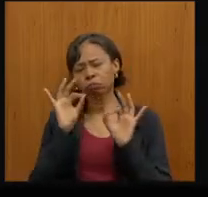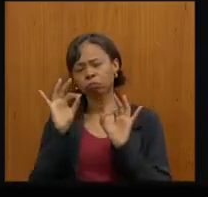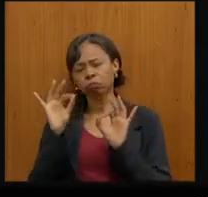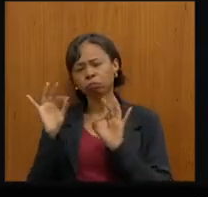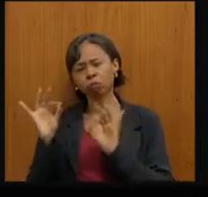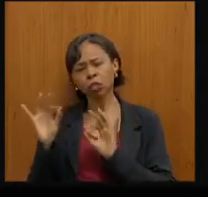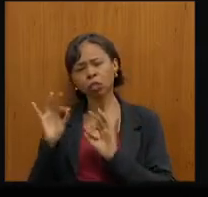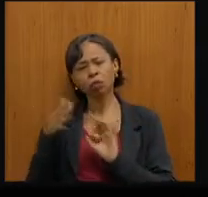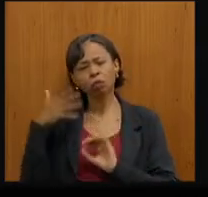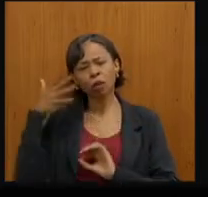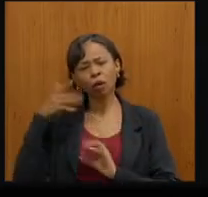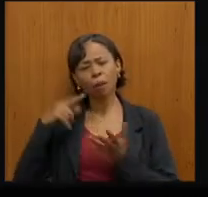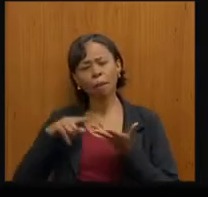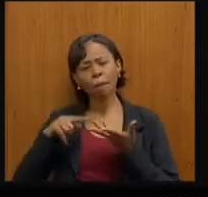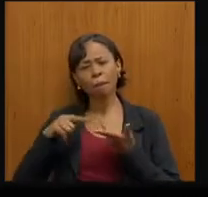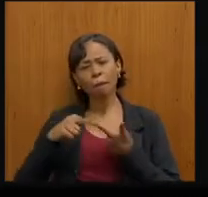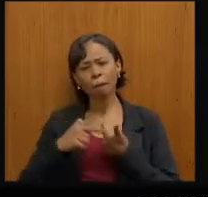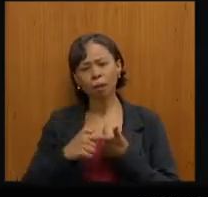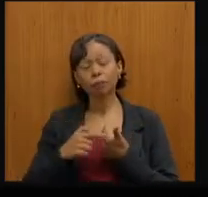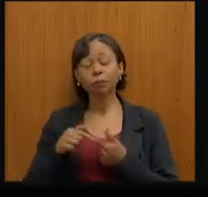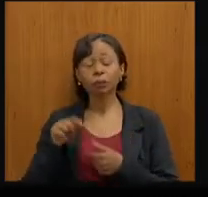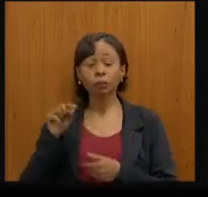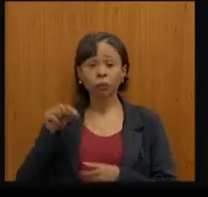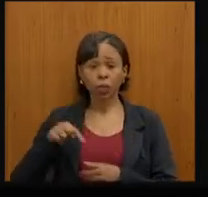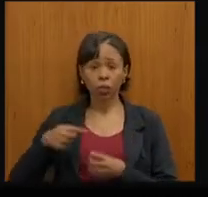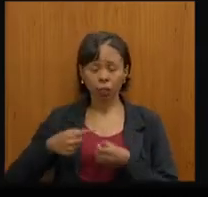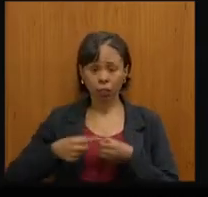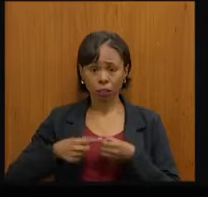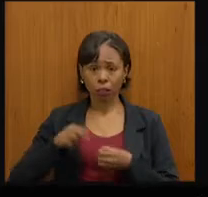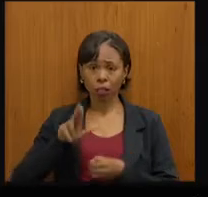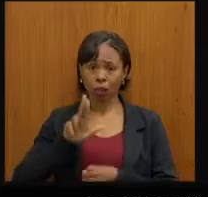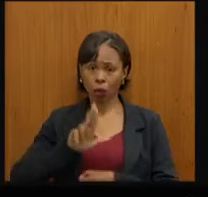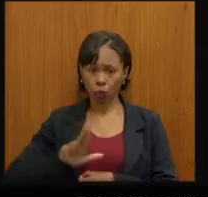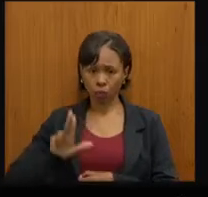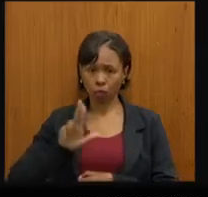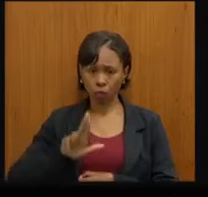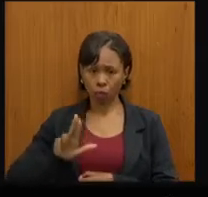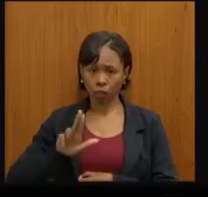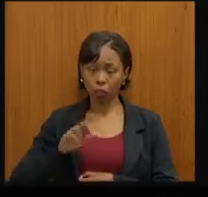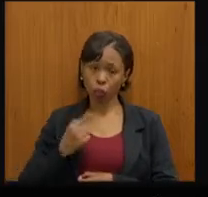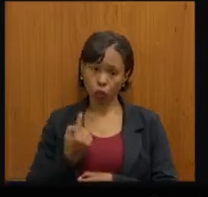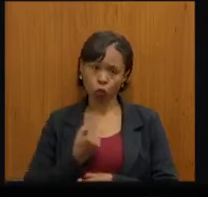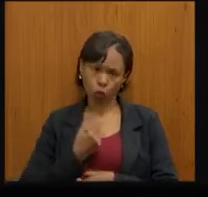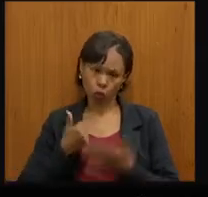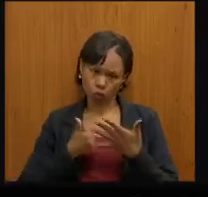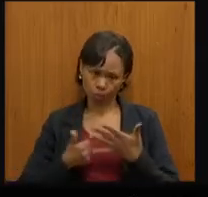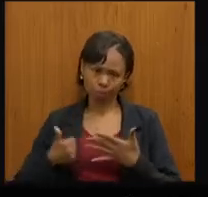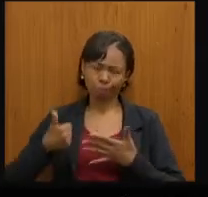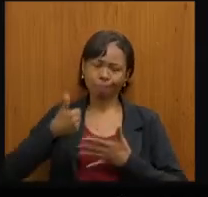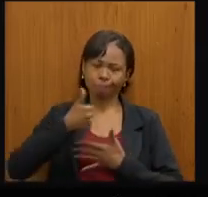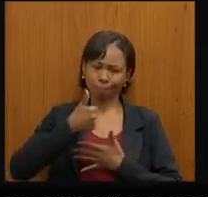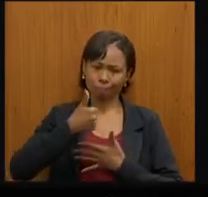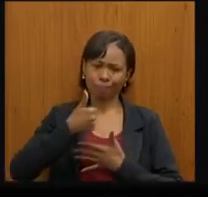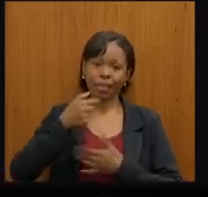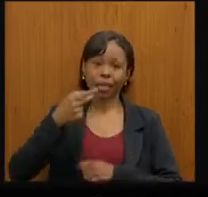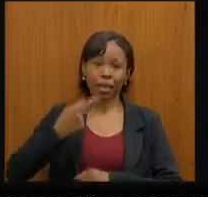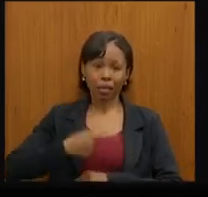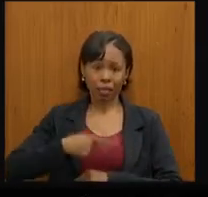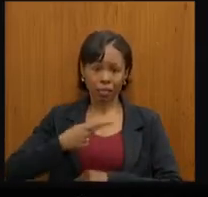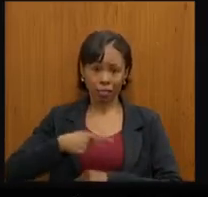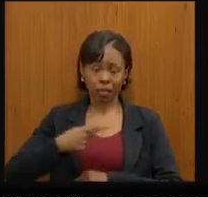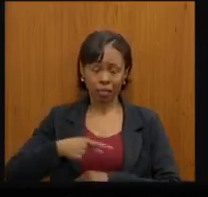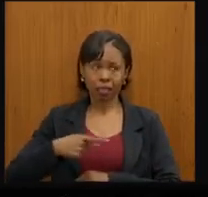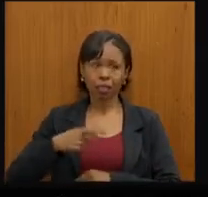quanto à Uberlândia nós temos lá posição privilegiada nós temos aqui